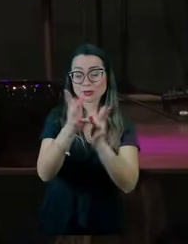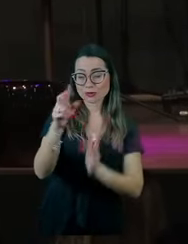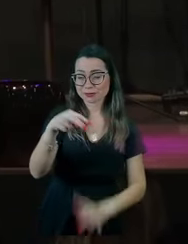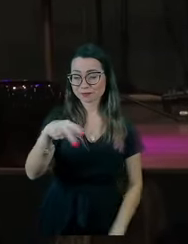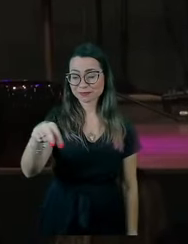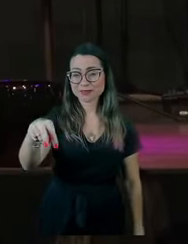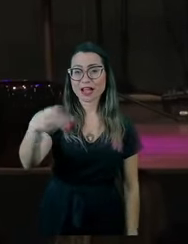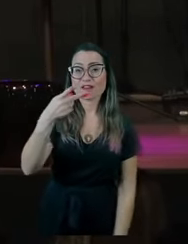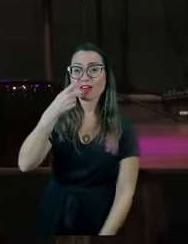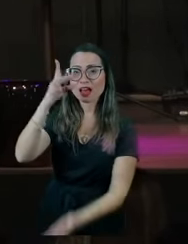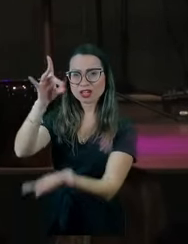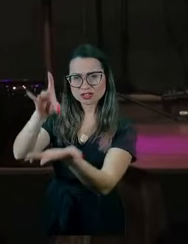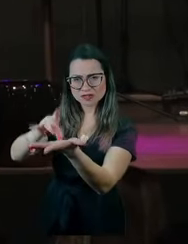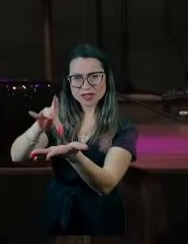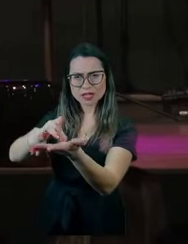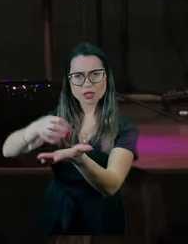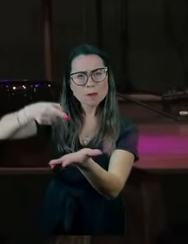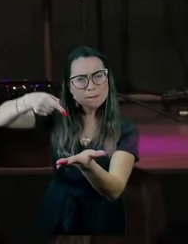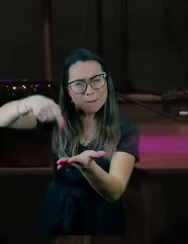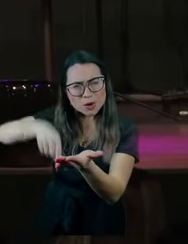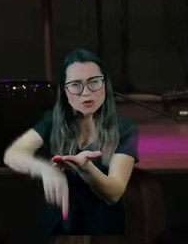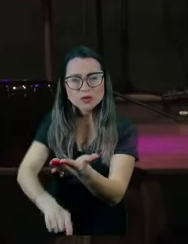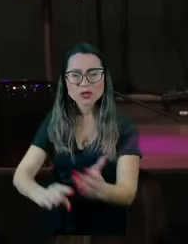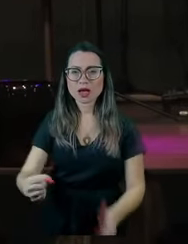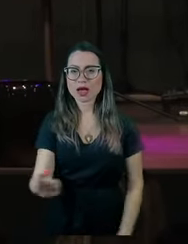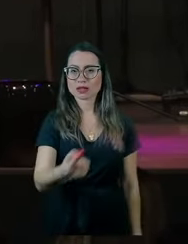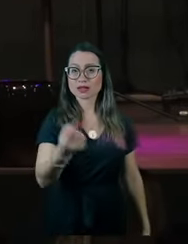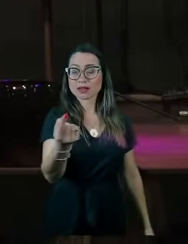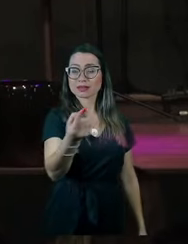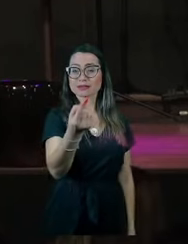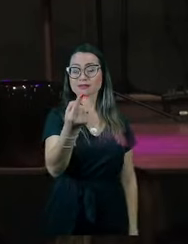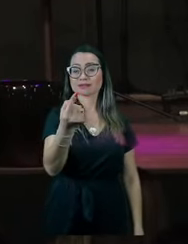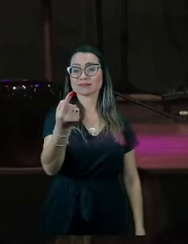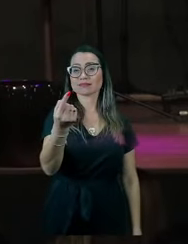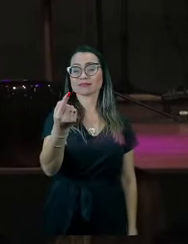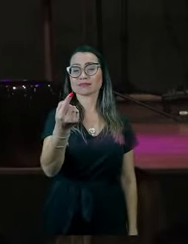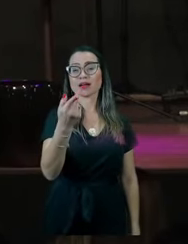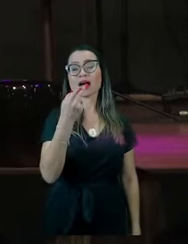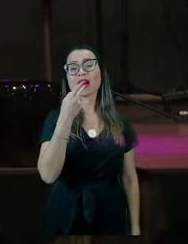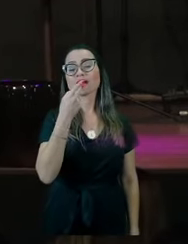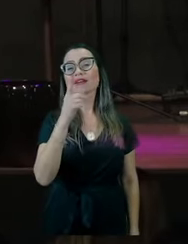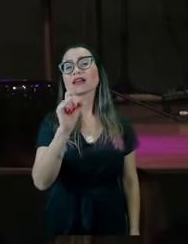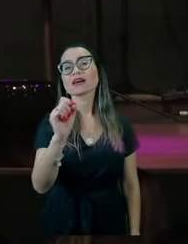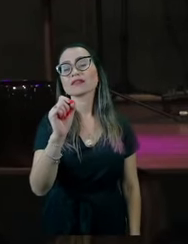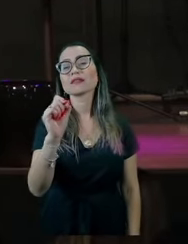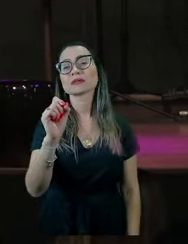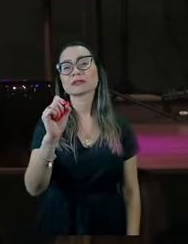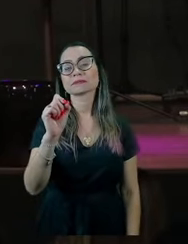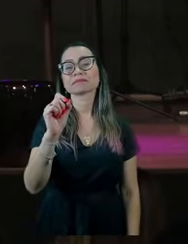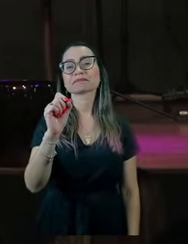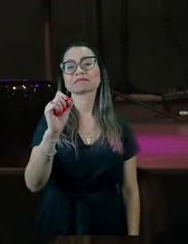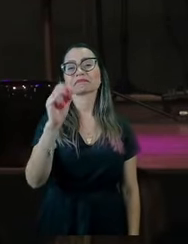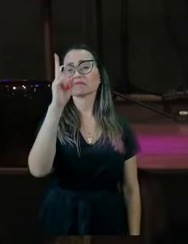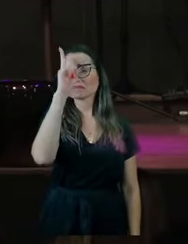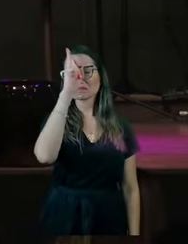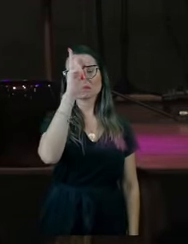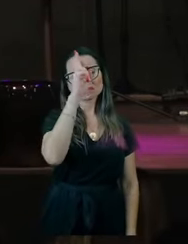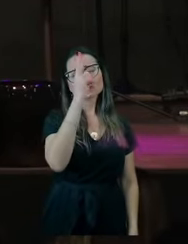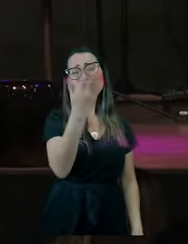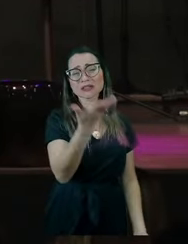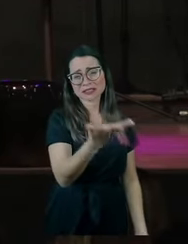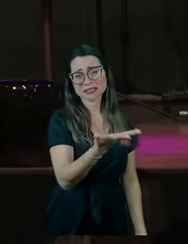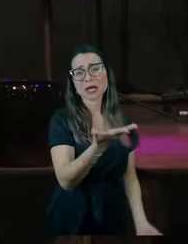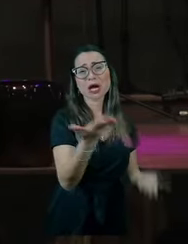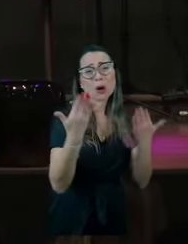verdades profundas e eternas dentro de nós, ele usava parábolas. Né? Ele usou parábolas tão assim, eu digo, meu